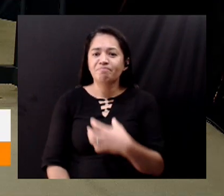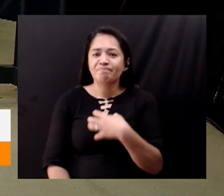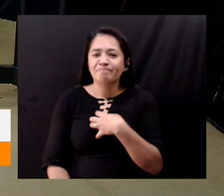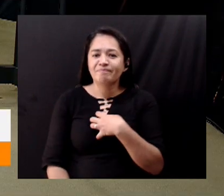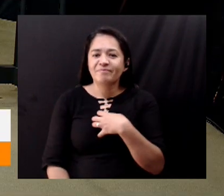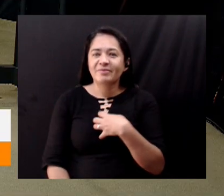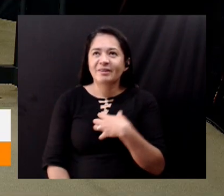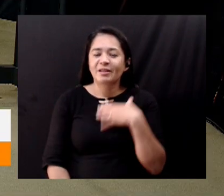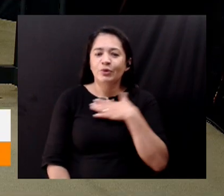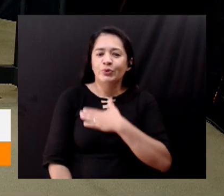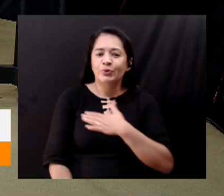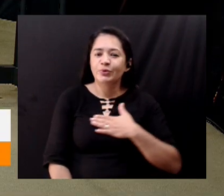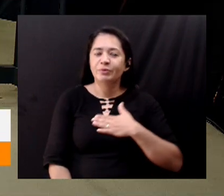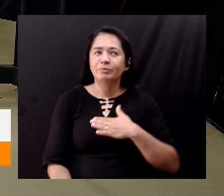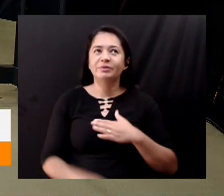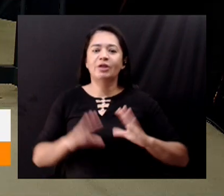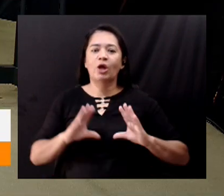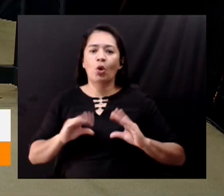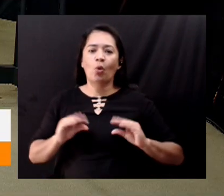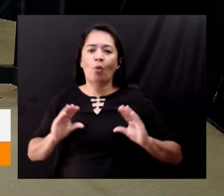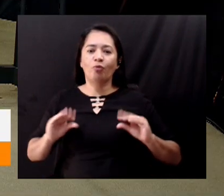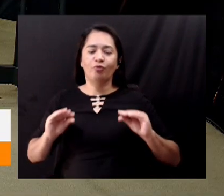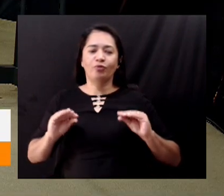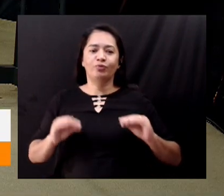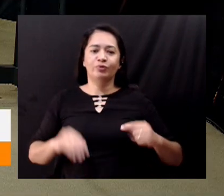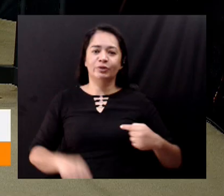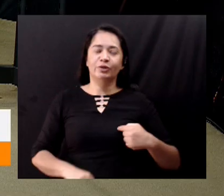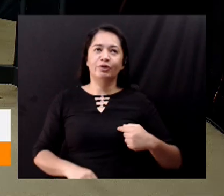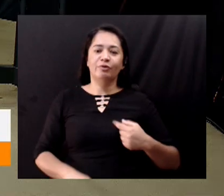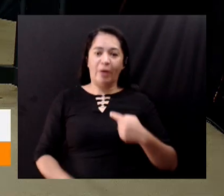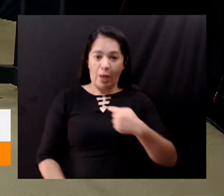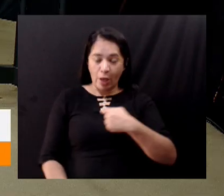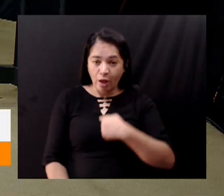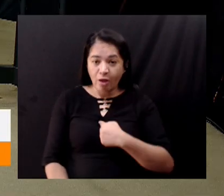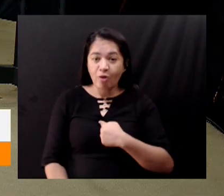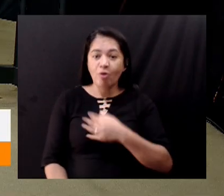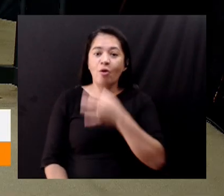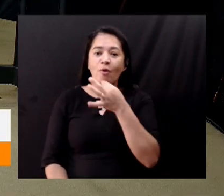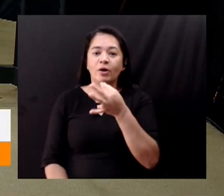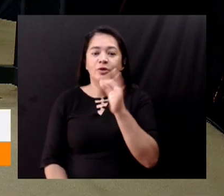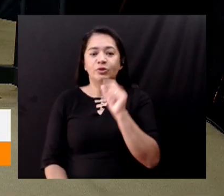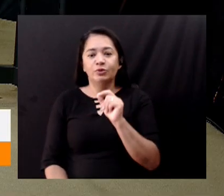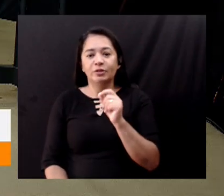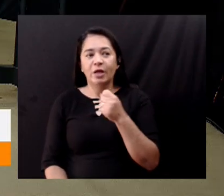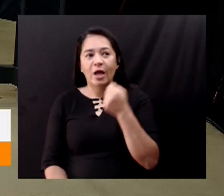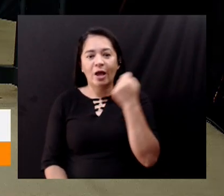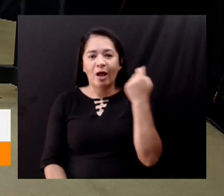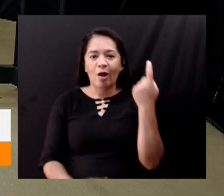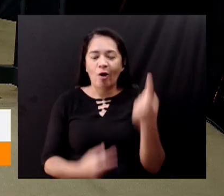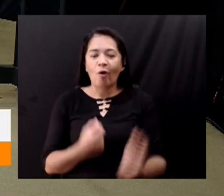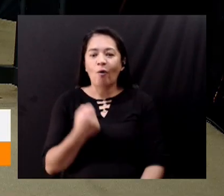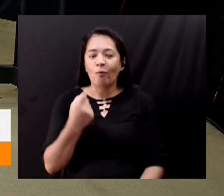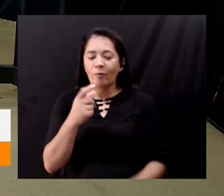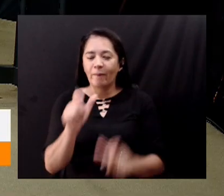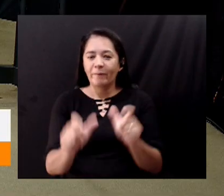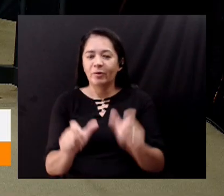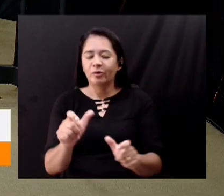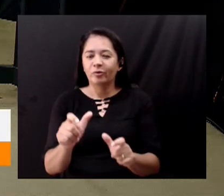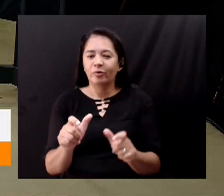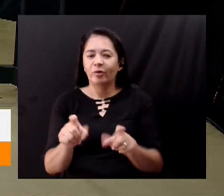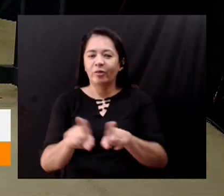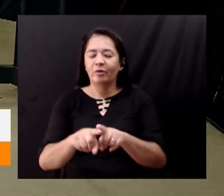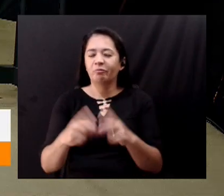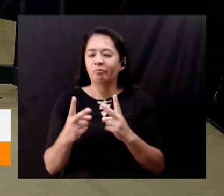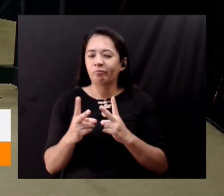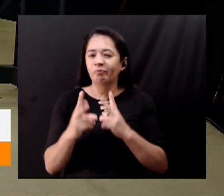bem-estar que eu vou falar de mim, mas eu acredito que muitas pessoas que estão em casa vão se identificar sim